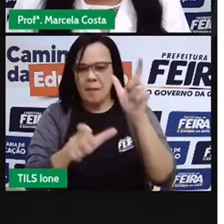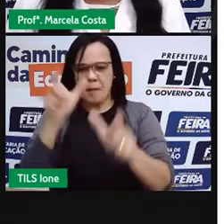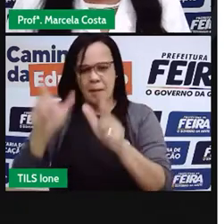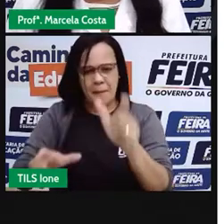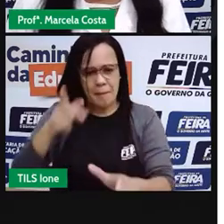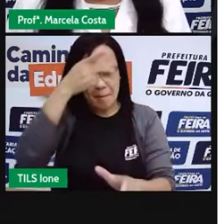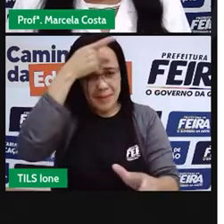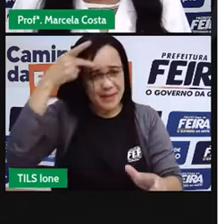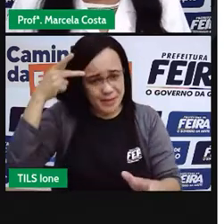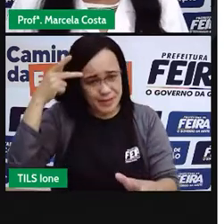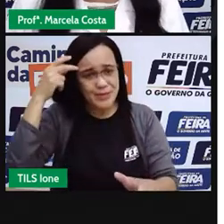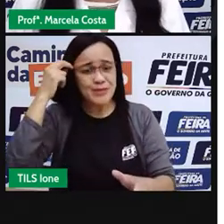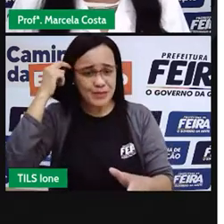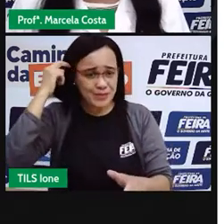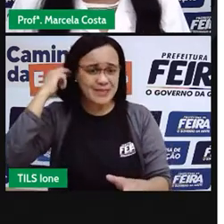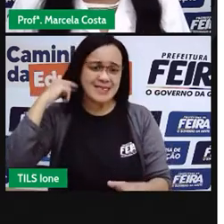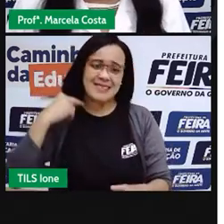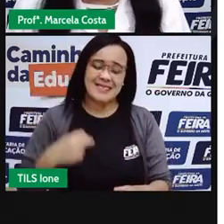pessoas.